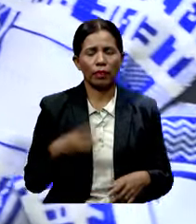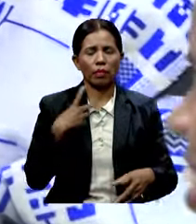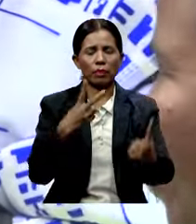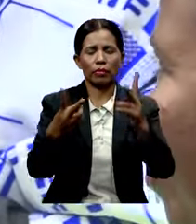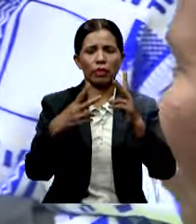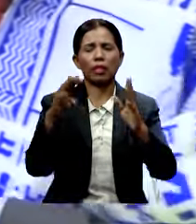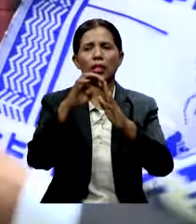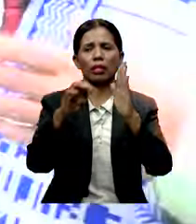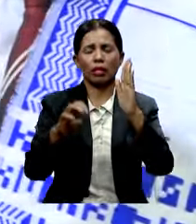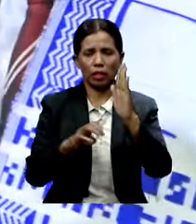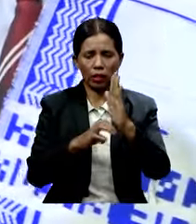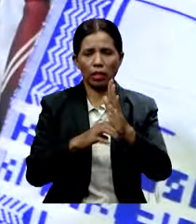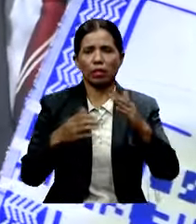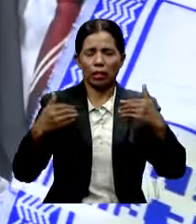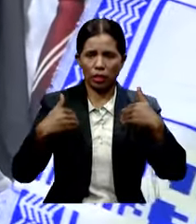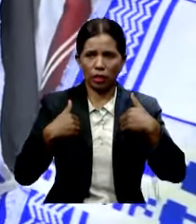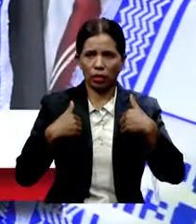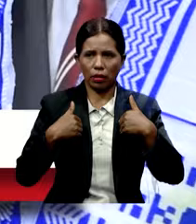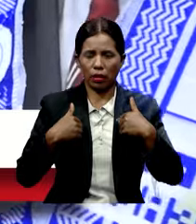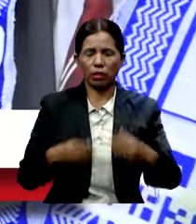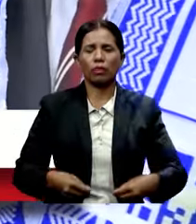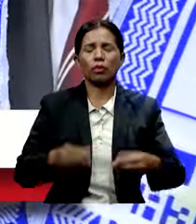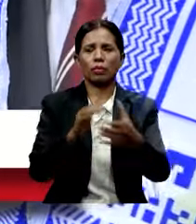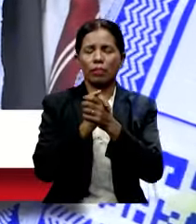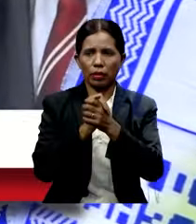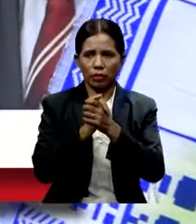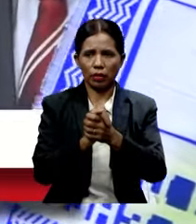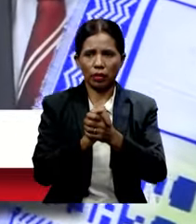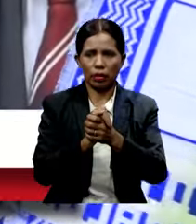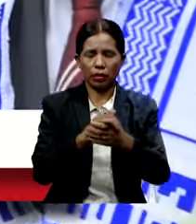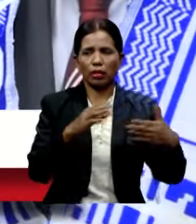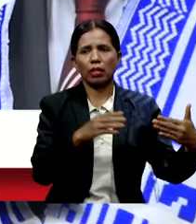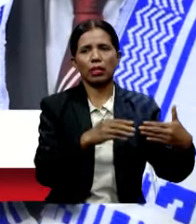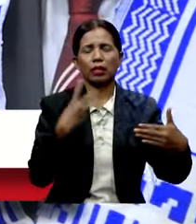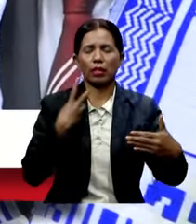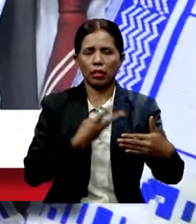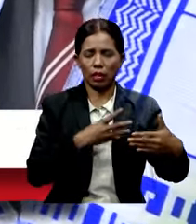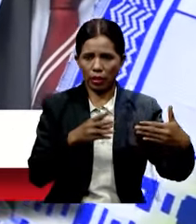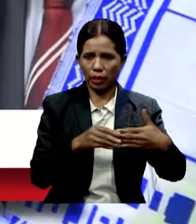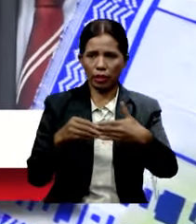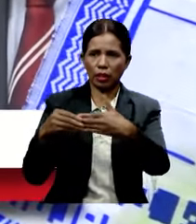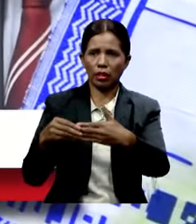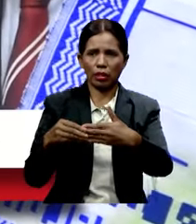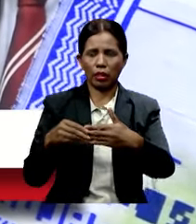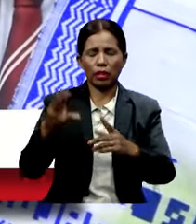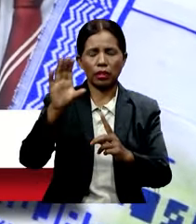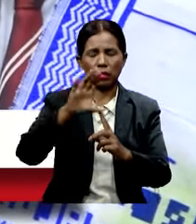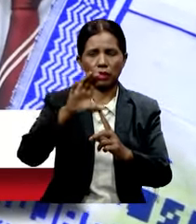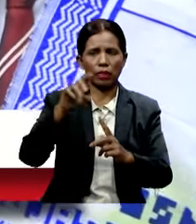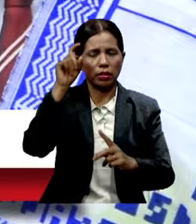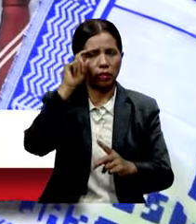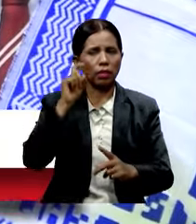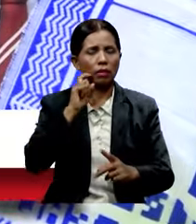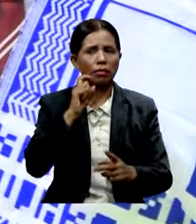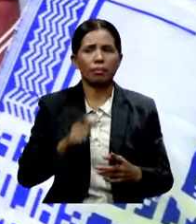Estado sem cumprimentar o nosso líder, o comandante Xanana, não